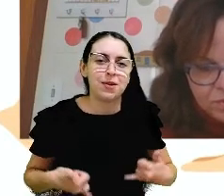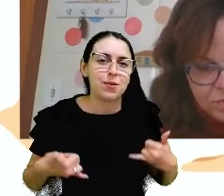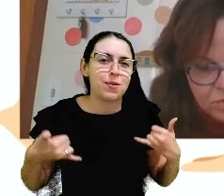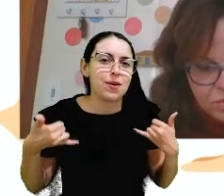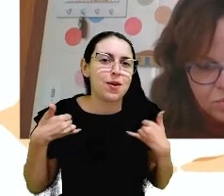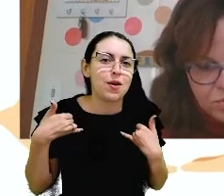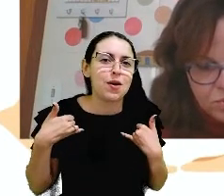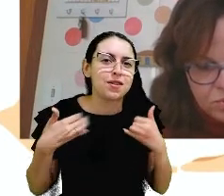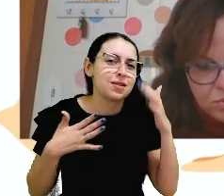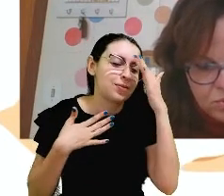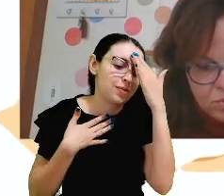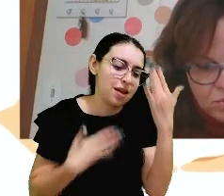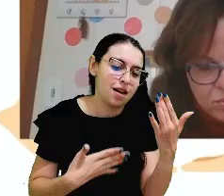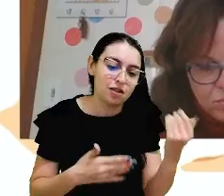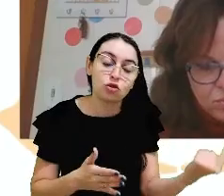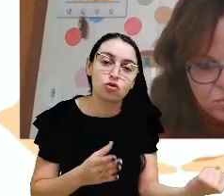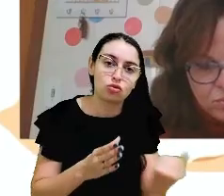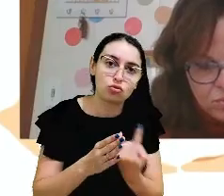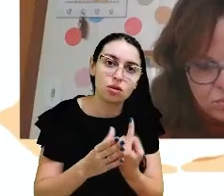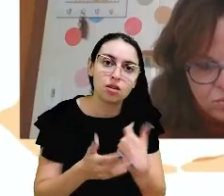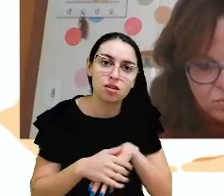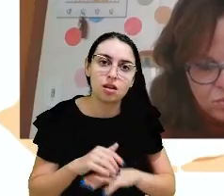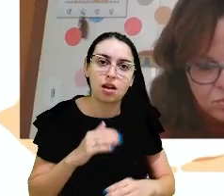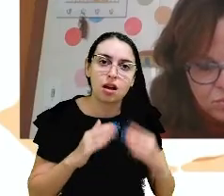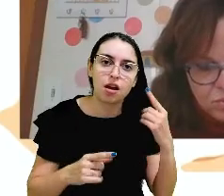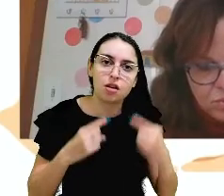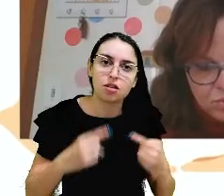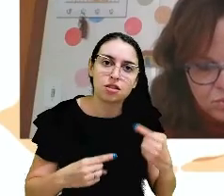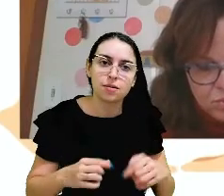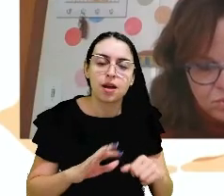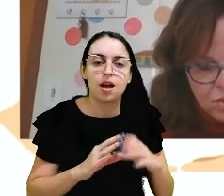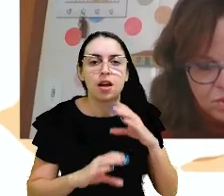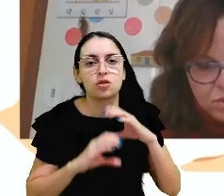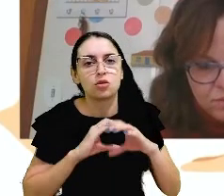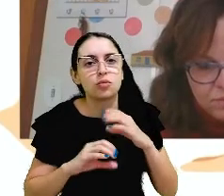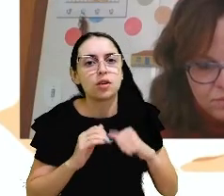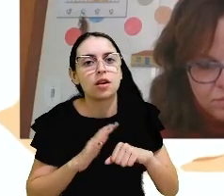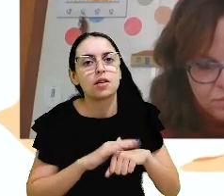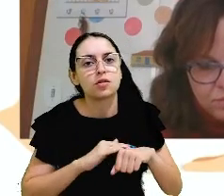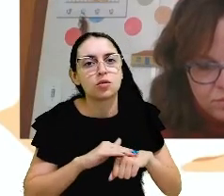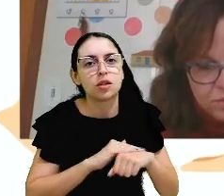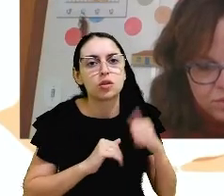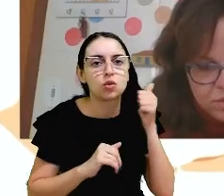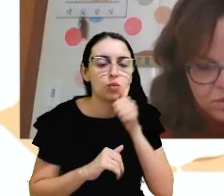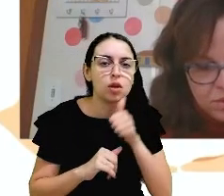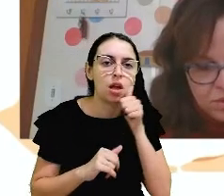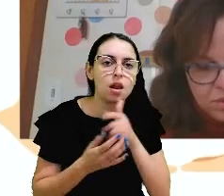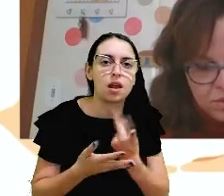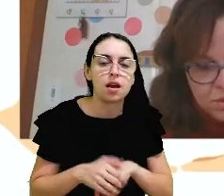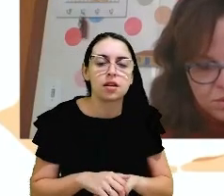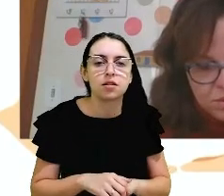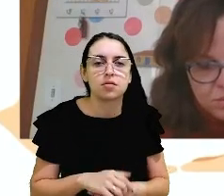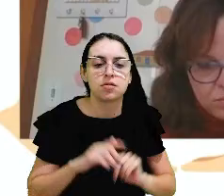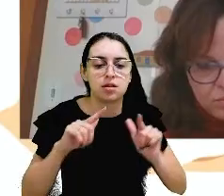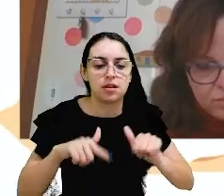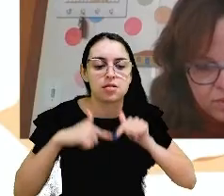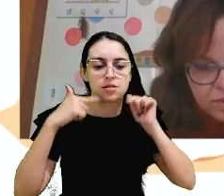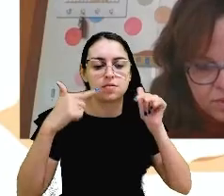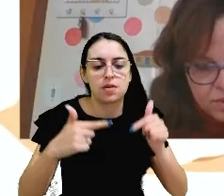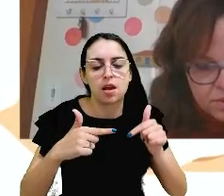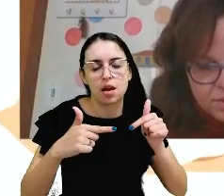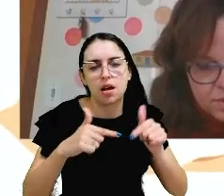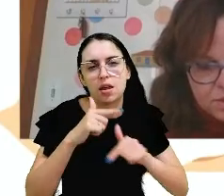poder participar dessa conversa entre mulheres e com mulheres que se dedicam